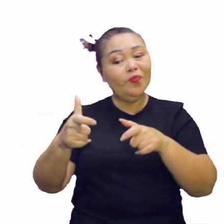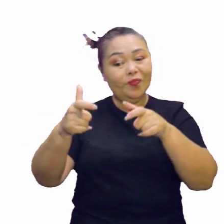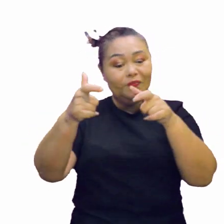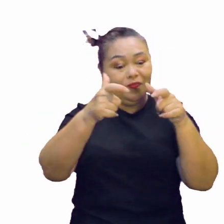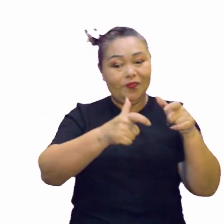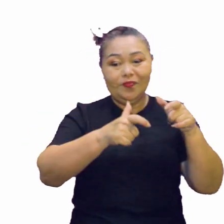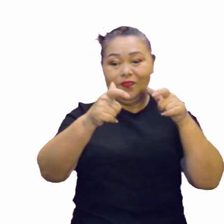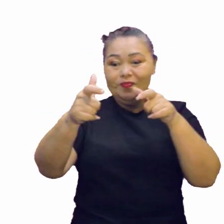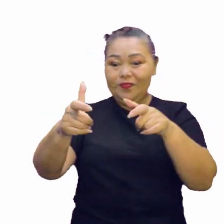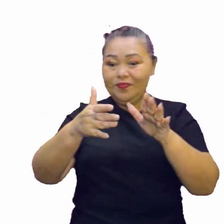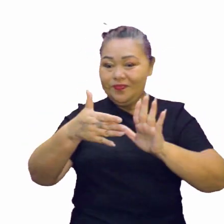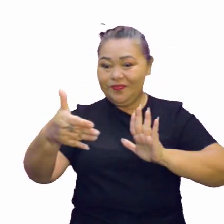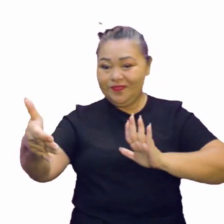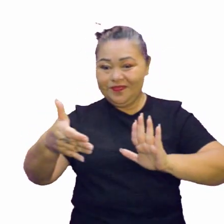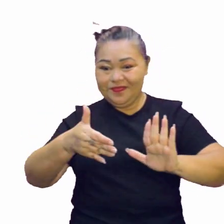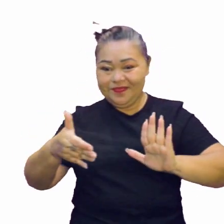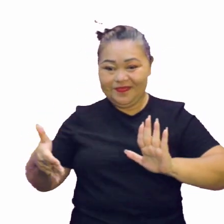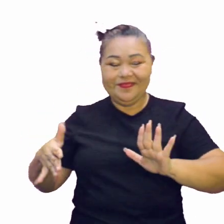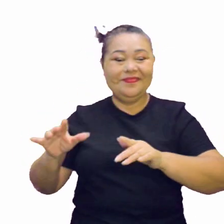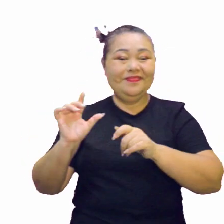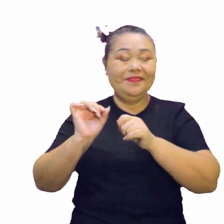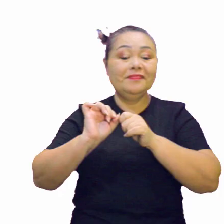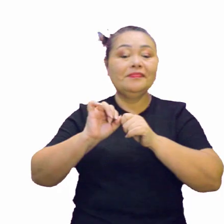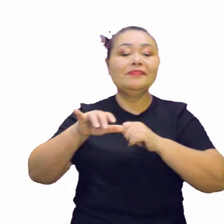Nas áreas temporais,